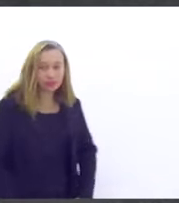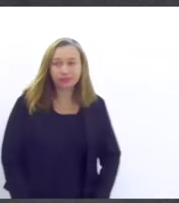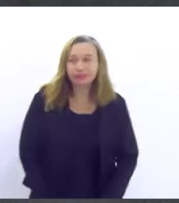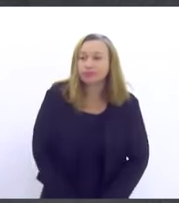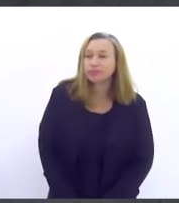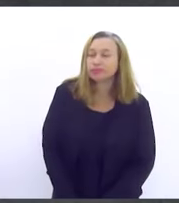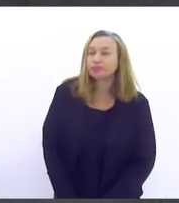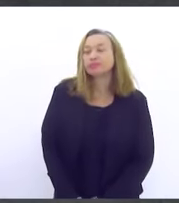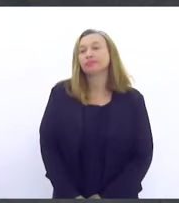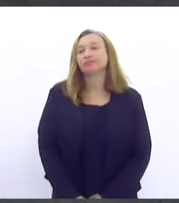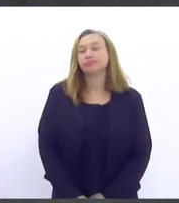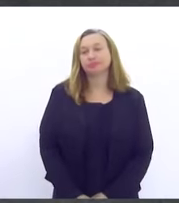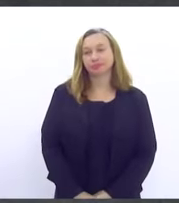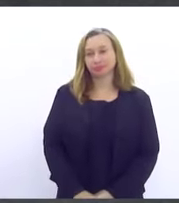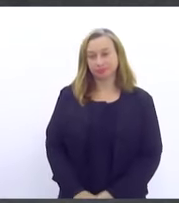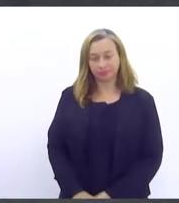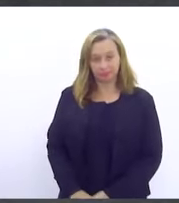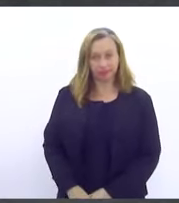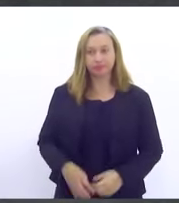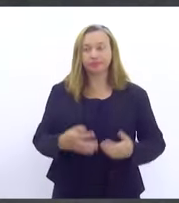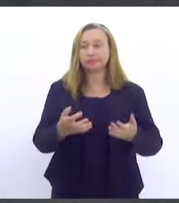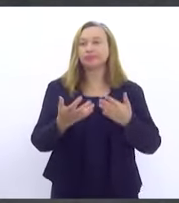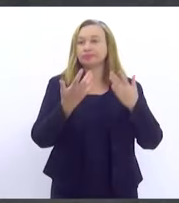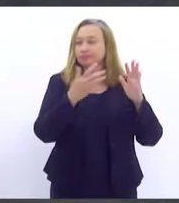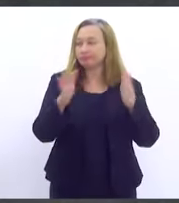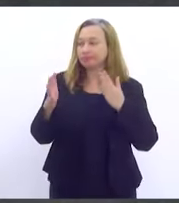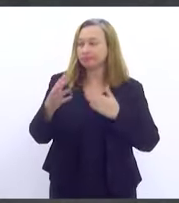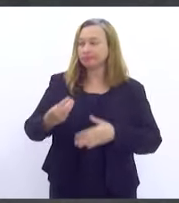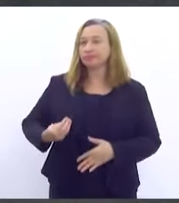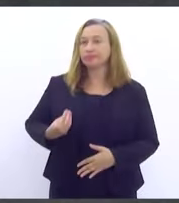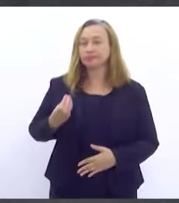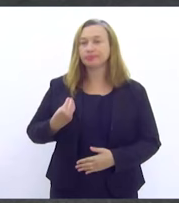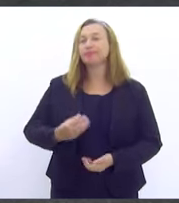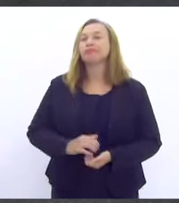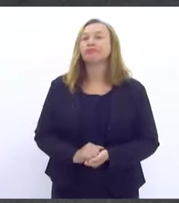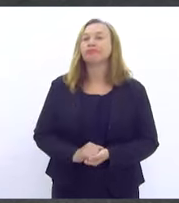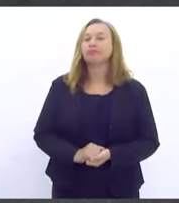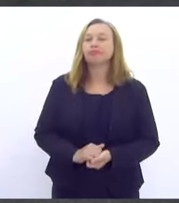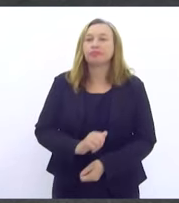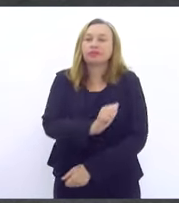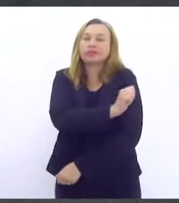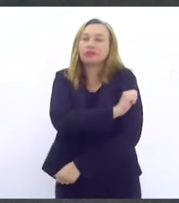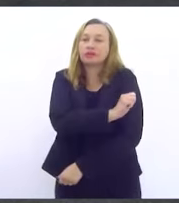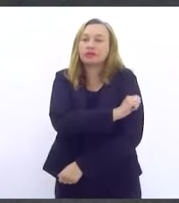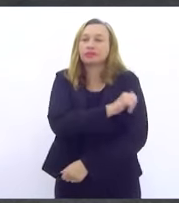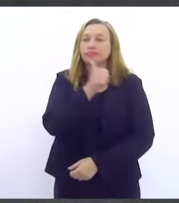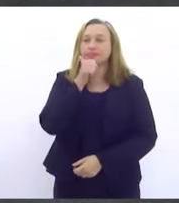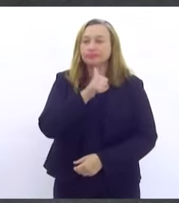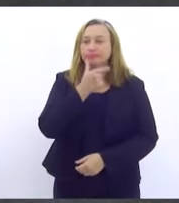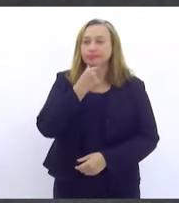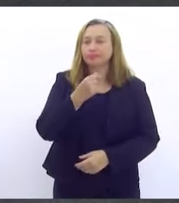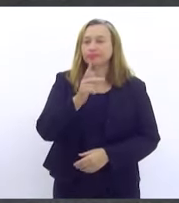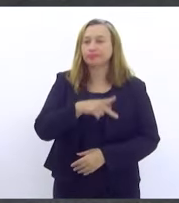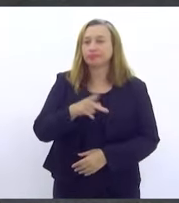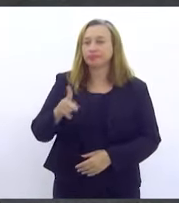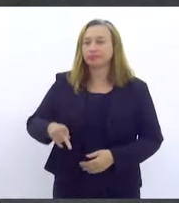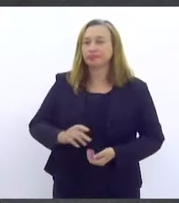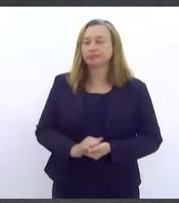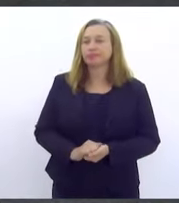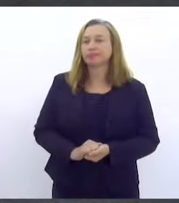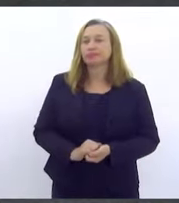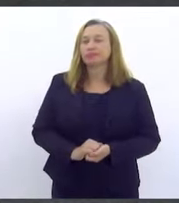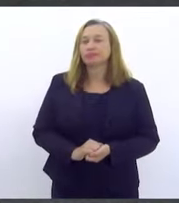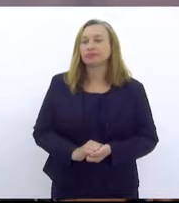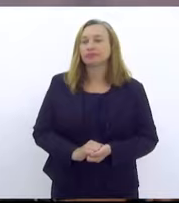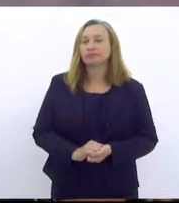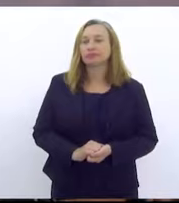E, senhora presidenta, eu quero saudar aqui a presença dos alunos e das alunas, dos professores